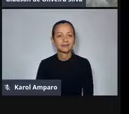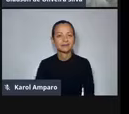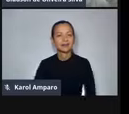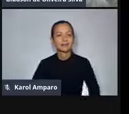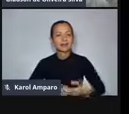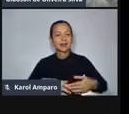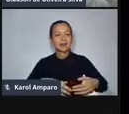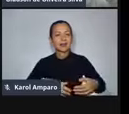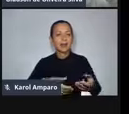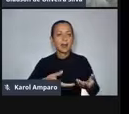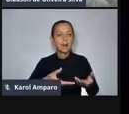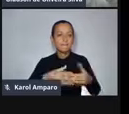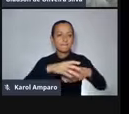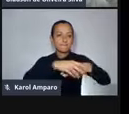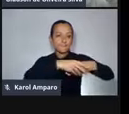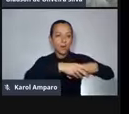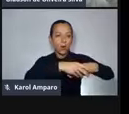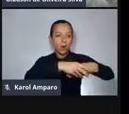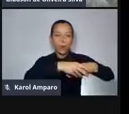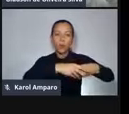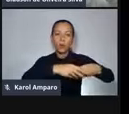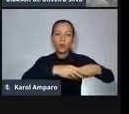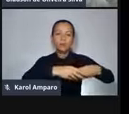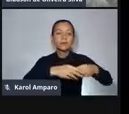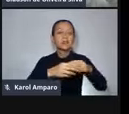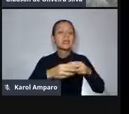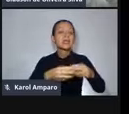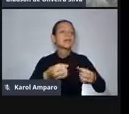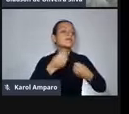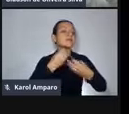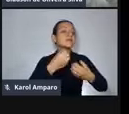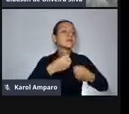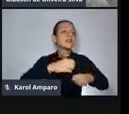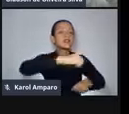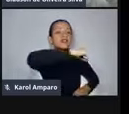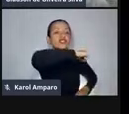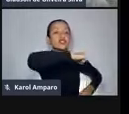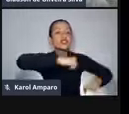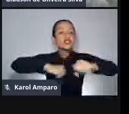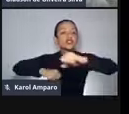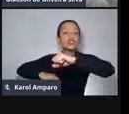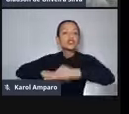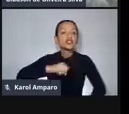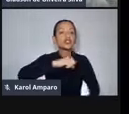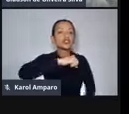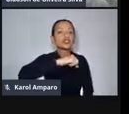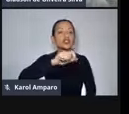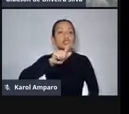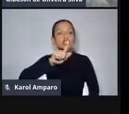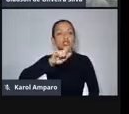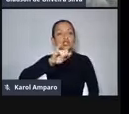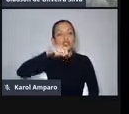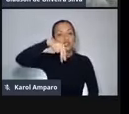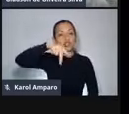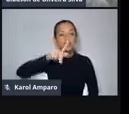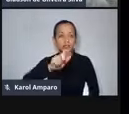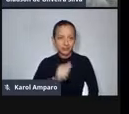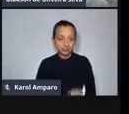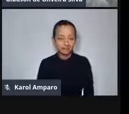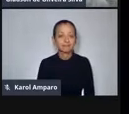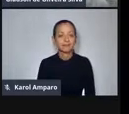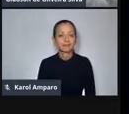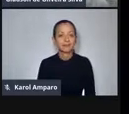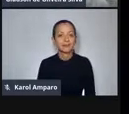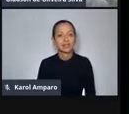para ensinar a gingar. E nesse gingado que